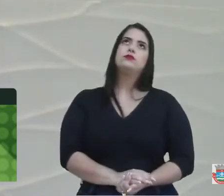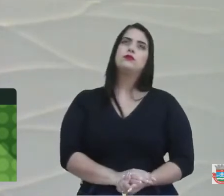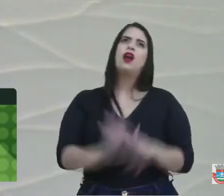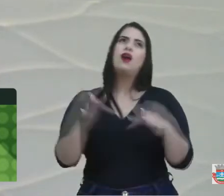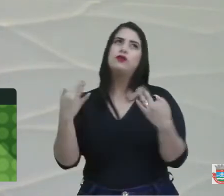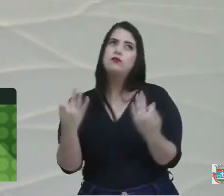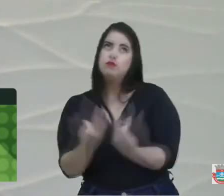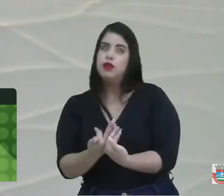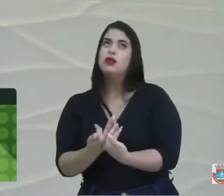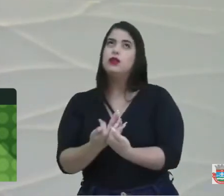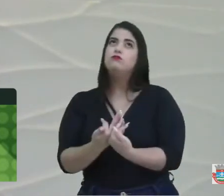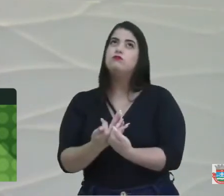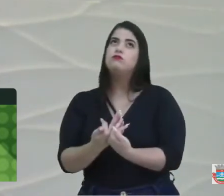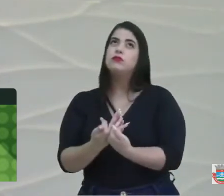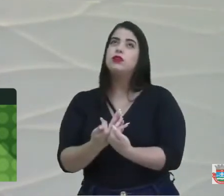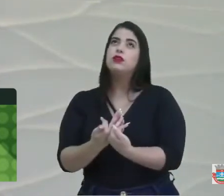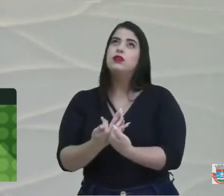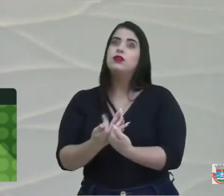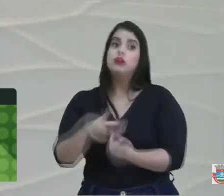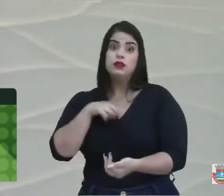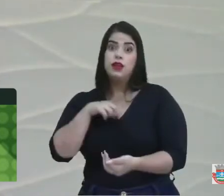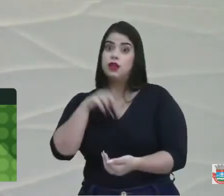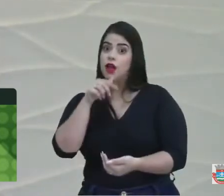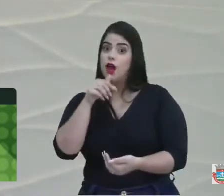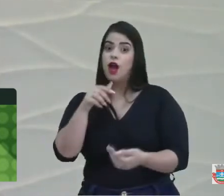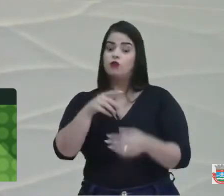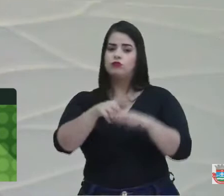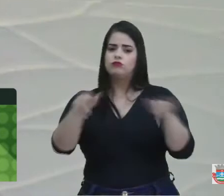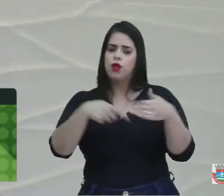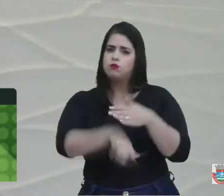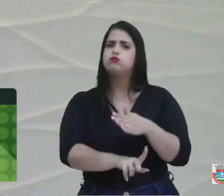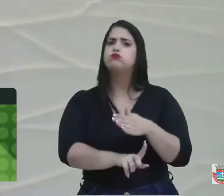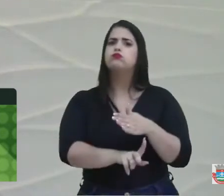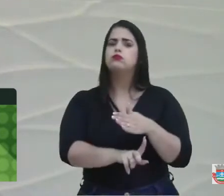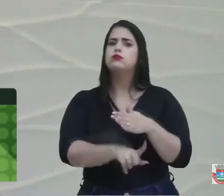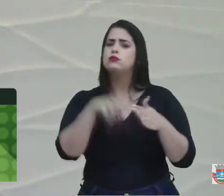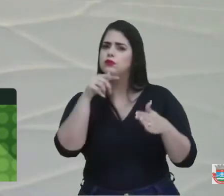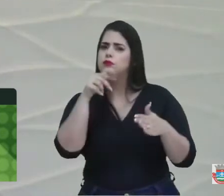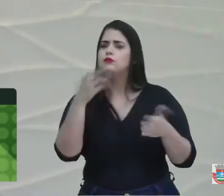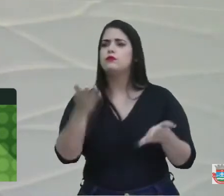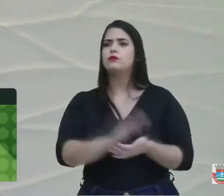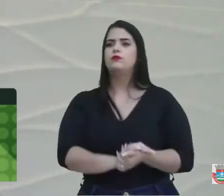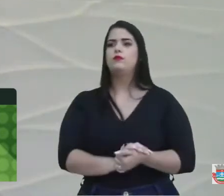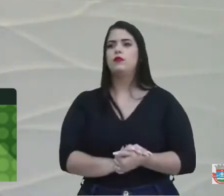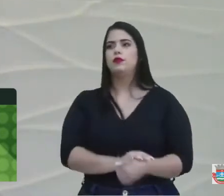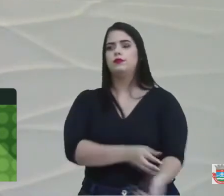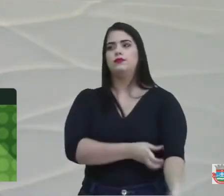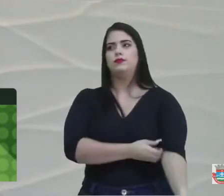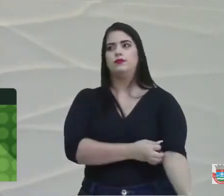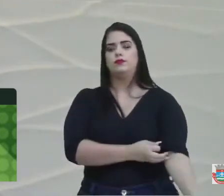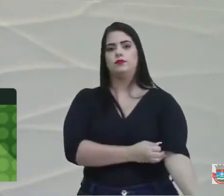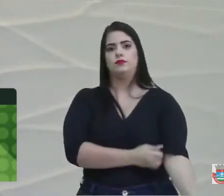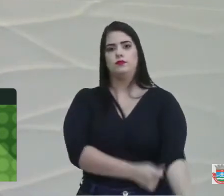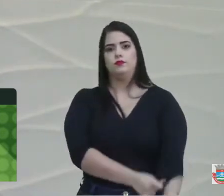casa sirva para distribuição para várias famílias ali ao entorno. Essa é uma das alternativas que eu acredito que pode funcionar. Claro que não vai